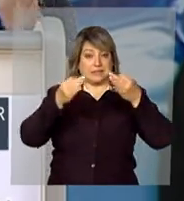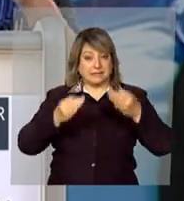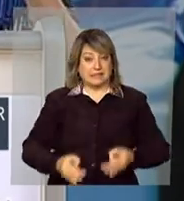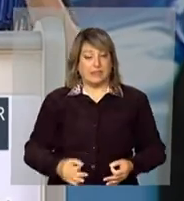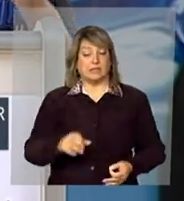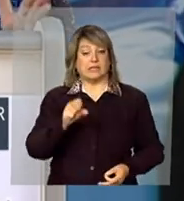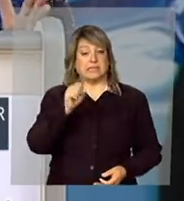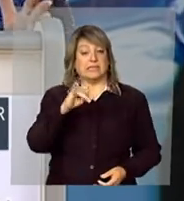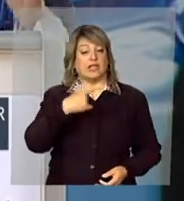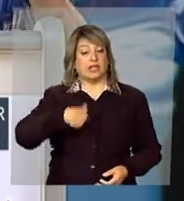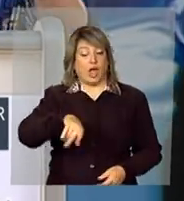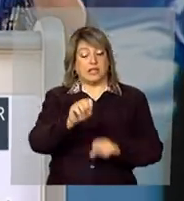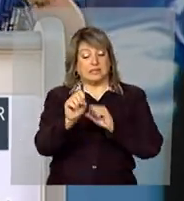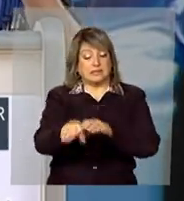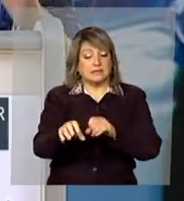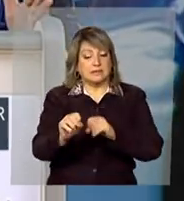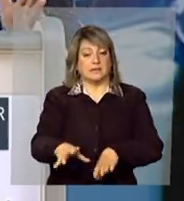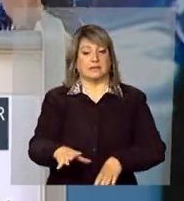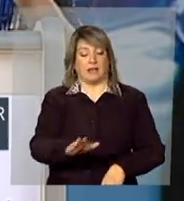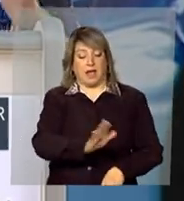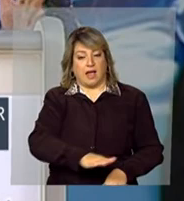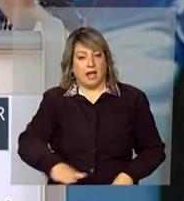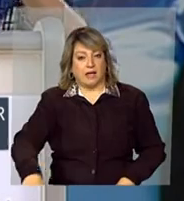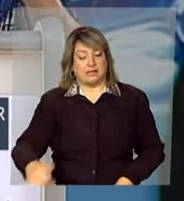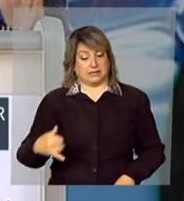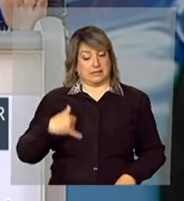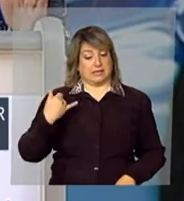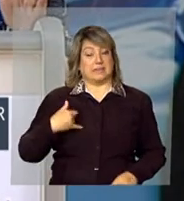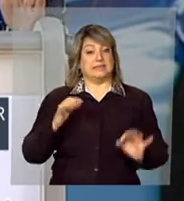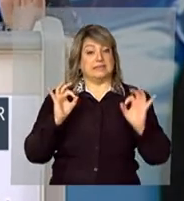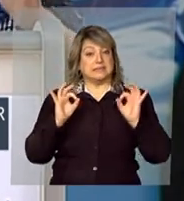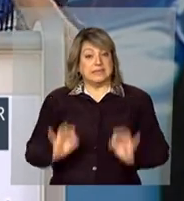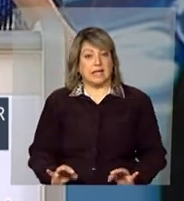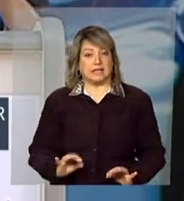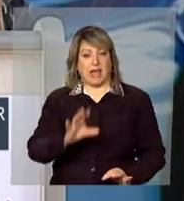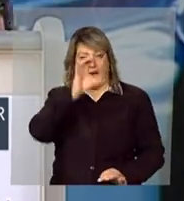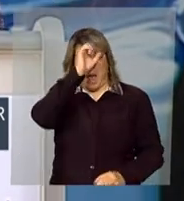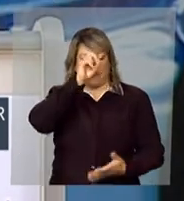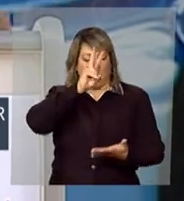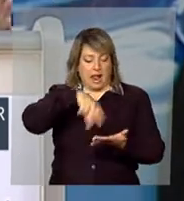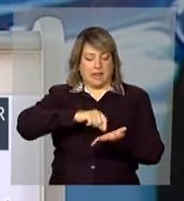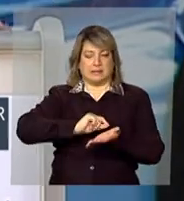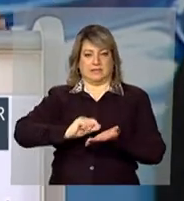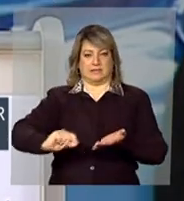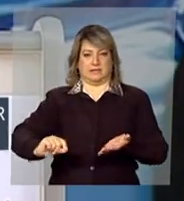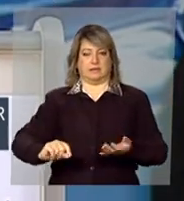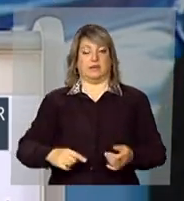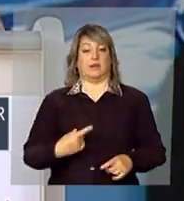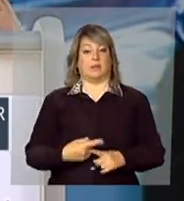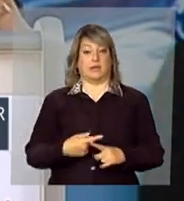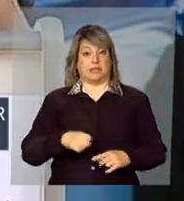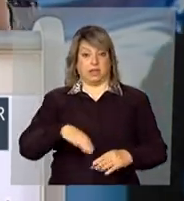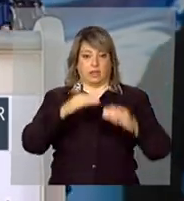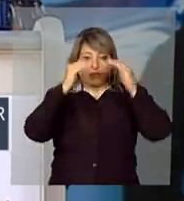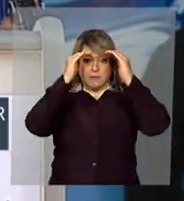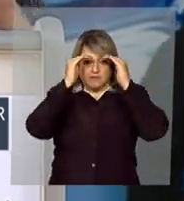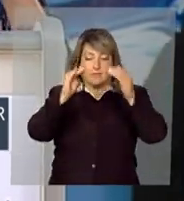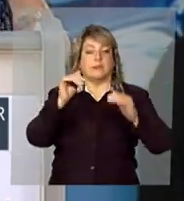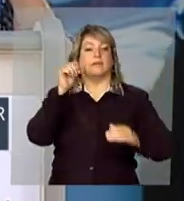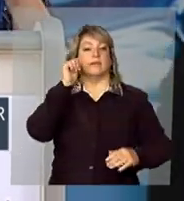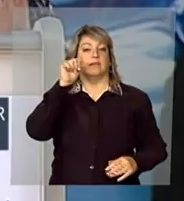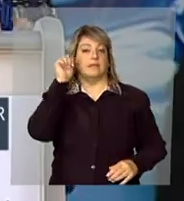nós alfabetizarmos as nossas crianças na idade certa. Se nós valorizarmos a